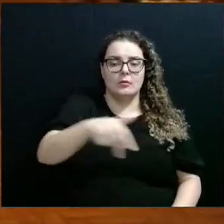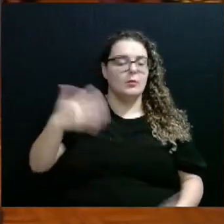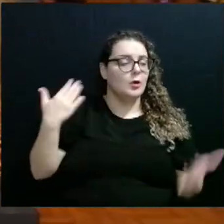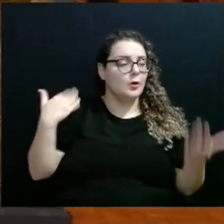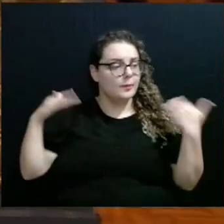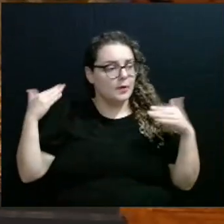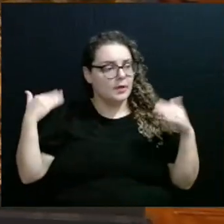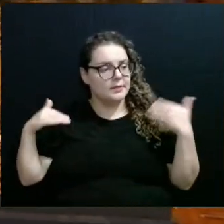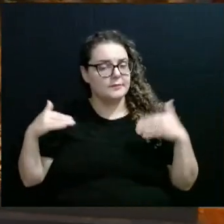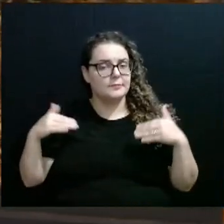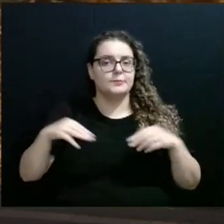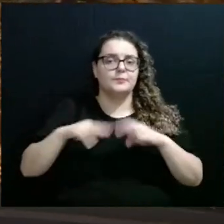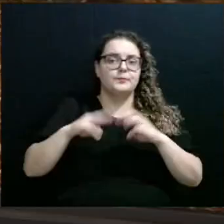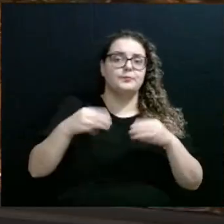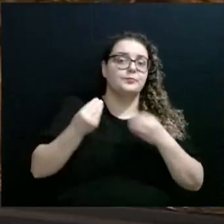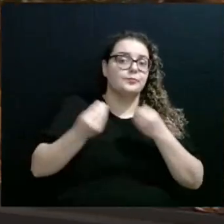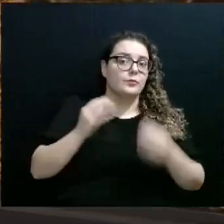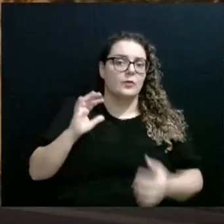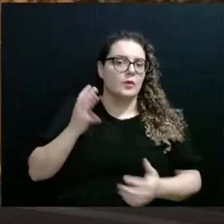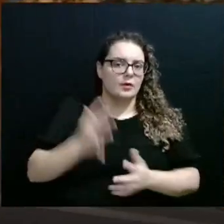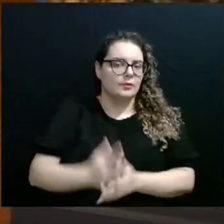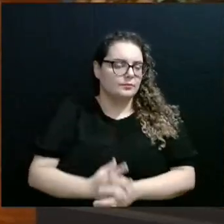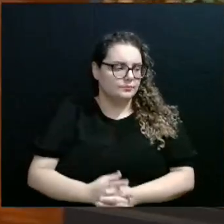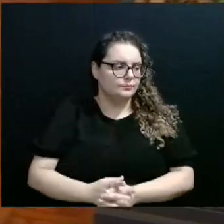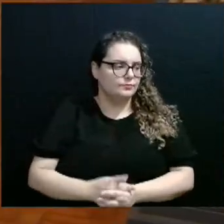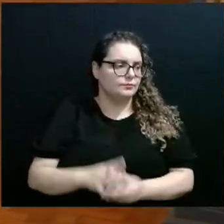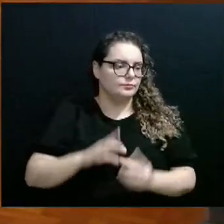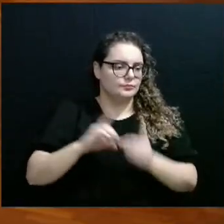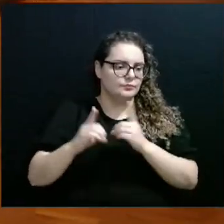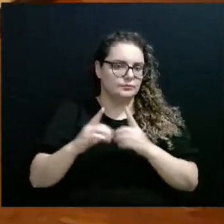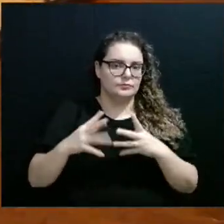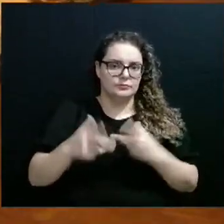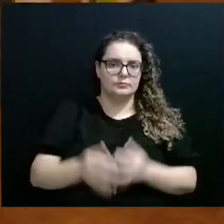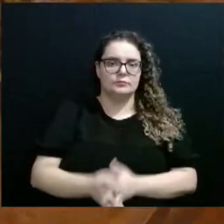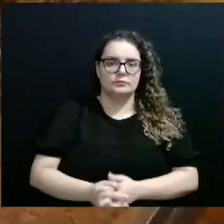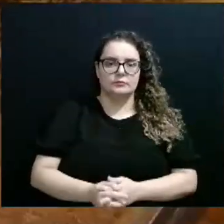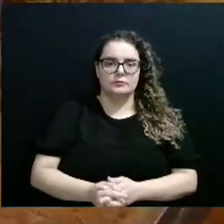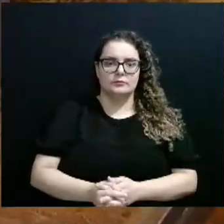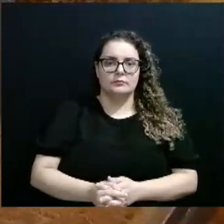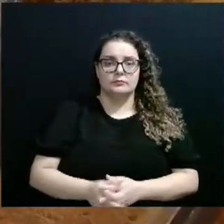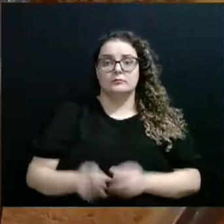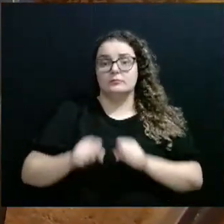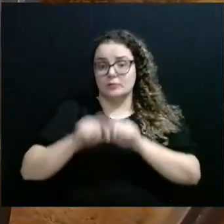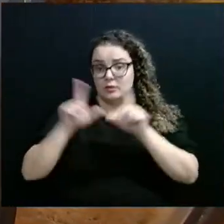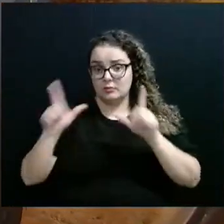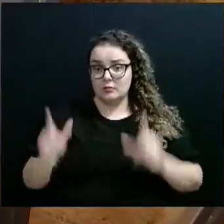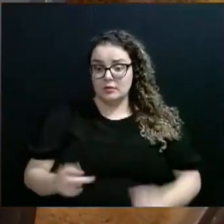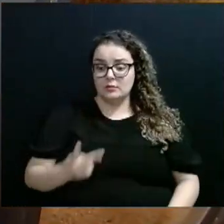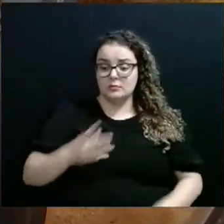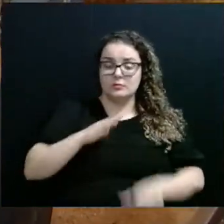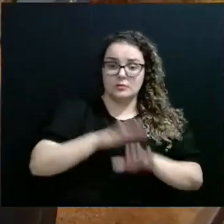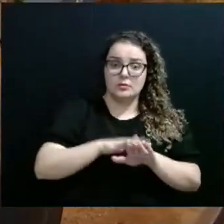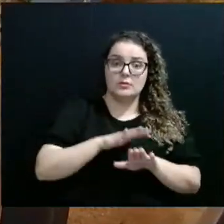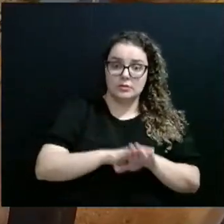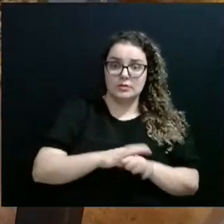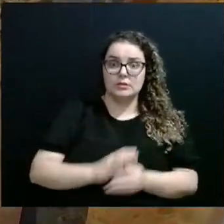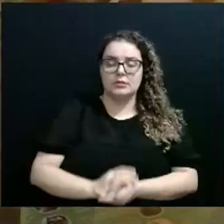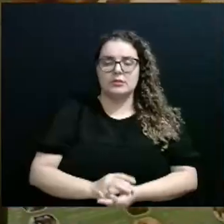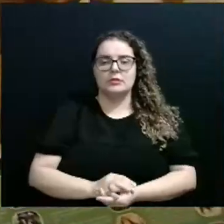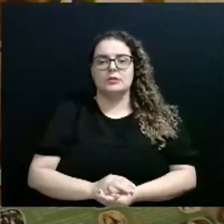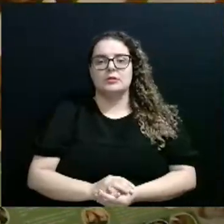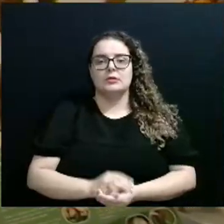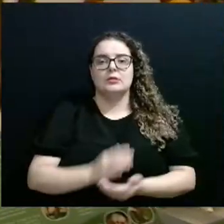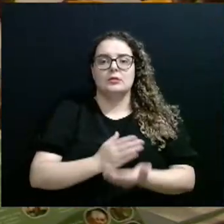pelo museu. Como que vai funcionar a dinâmica de tudo isso? Cada manhã a gente vai ter 2 atividades, as atividades sempre começam às 8, os